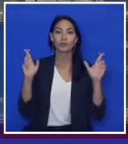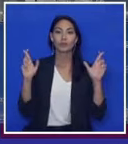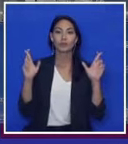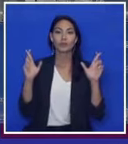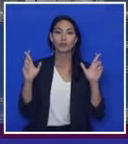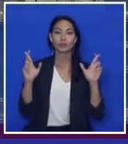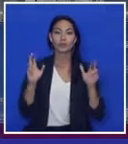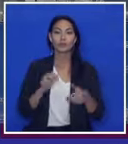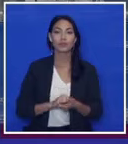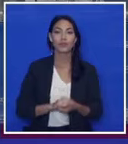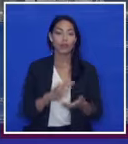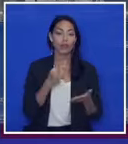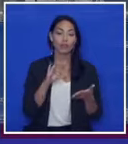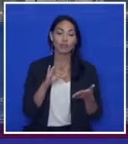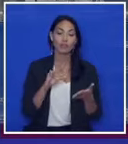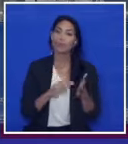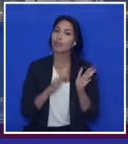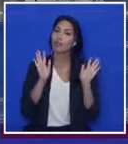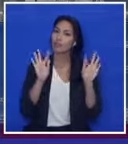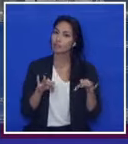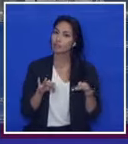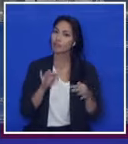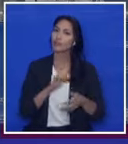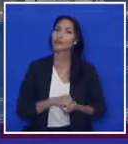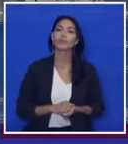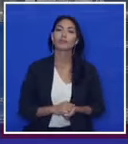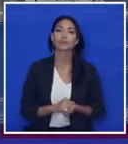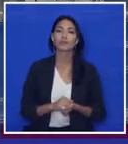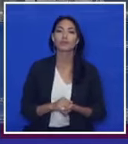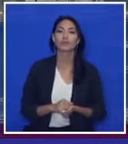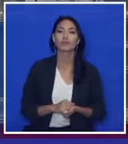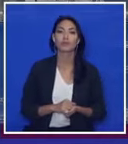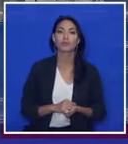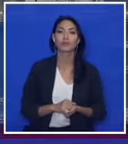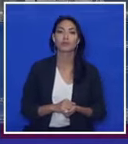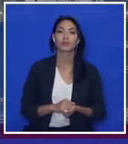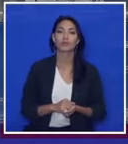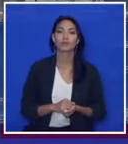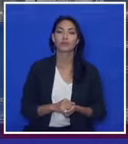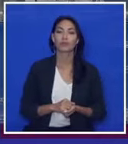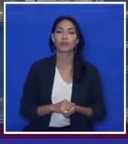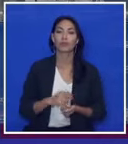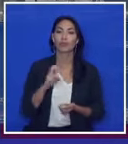Dedos cruzados, vá anotando os números até o final.